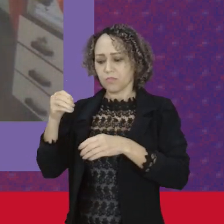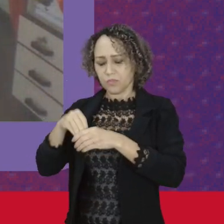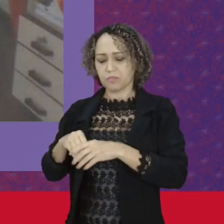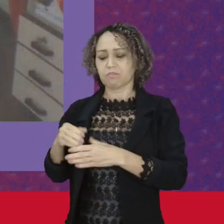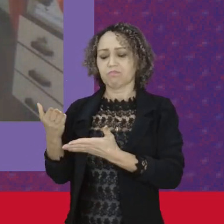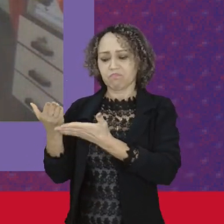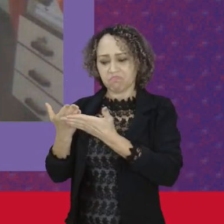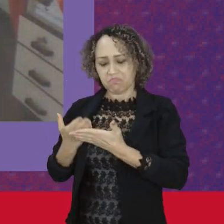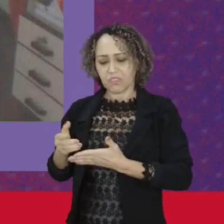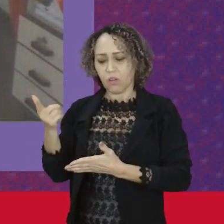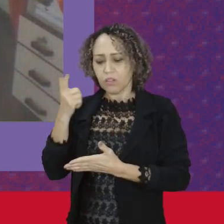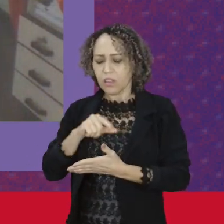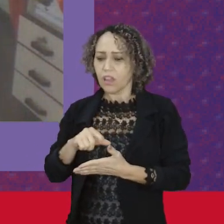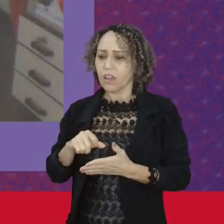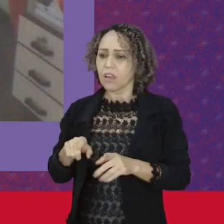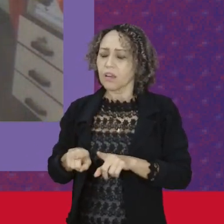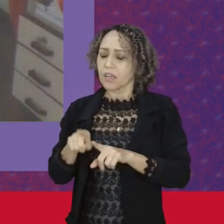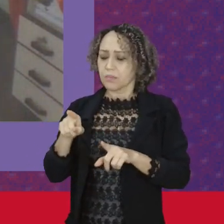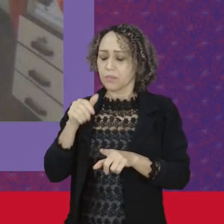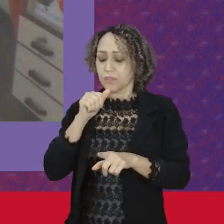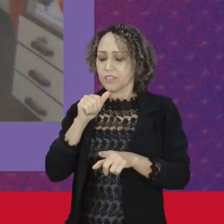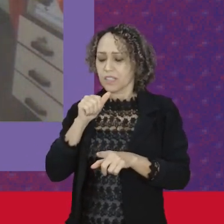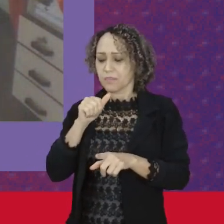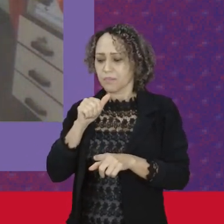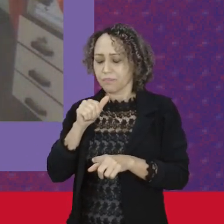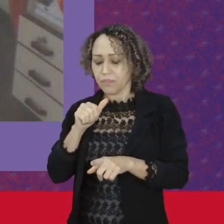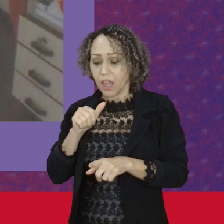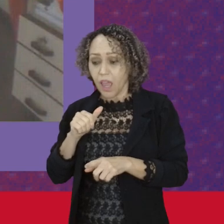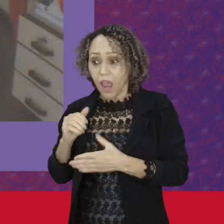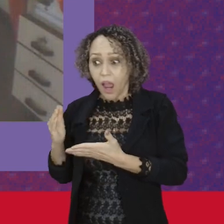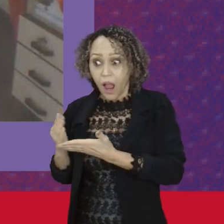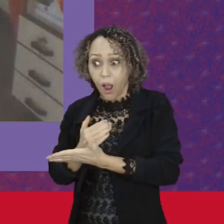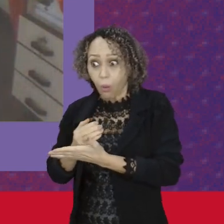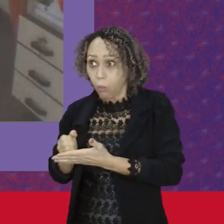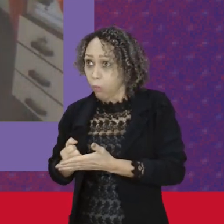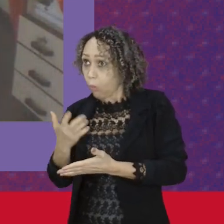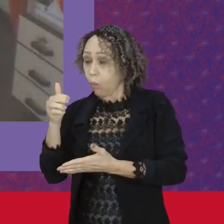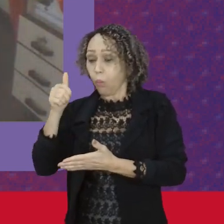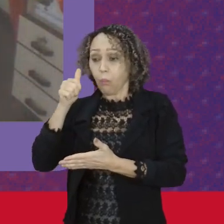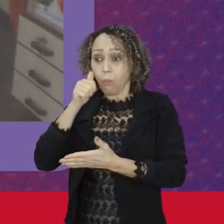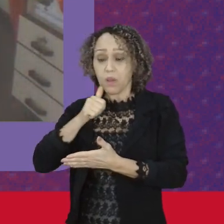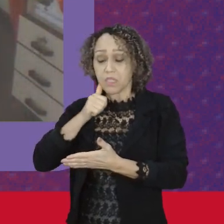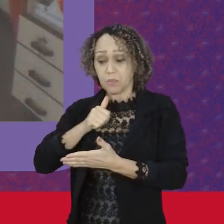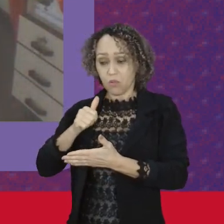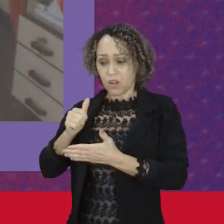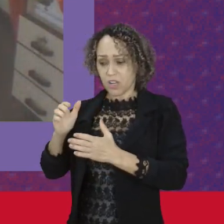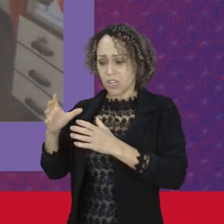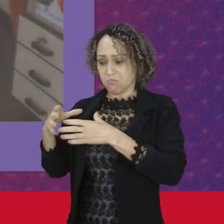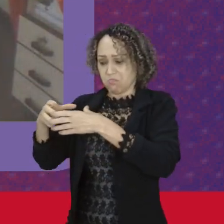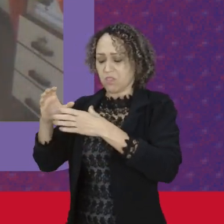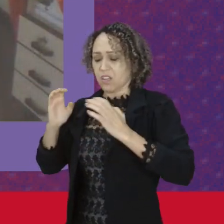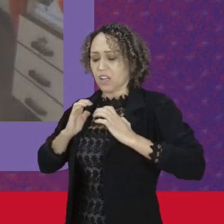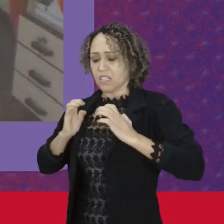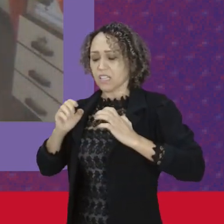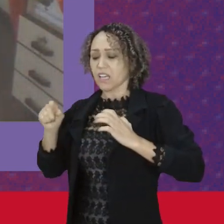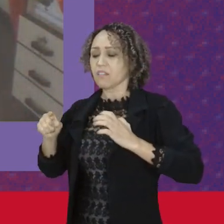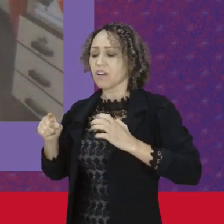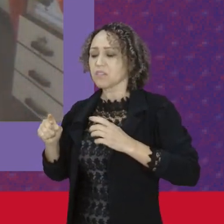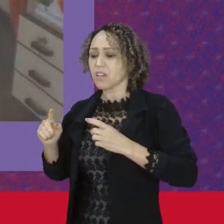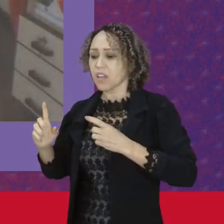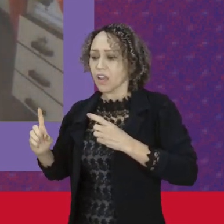campo, sua classe social, e vão procurar outras mulheres, né? Que é o caso da Maria